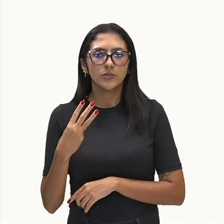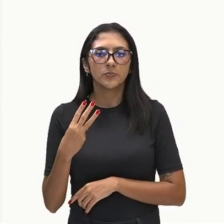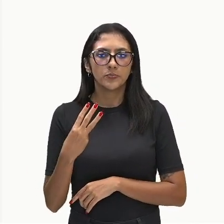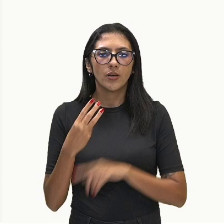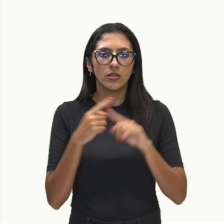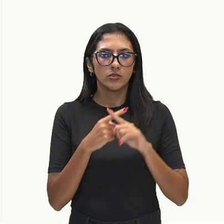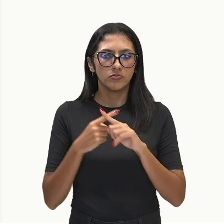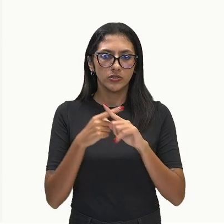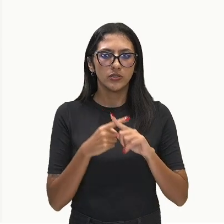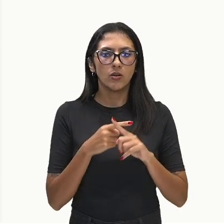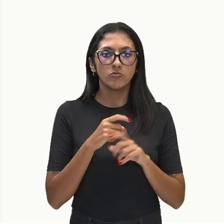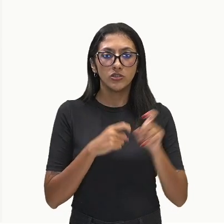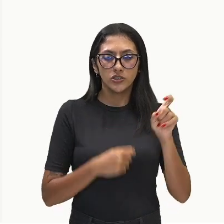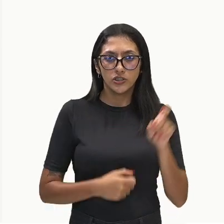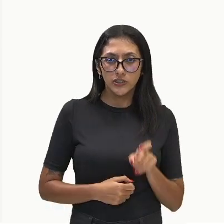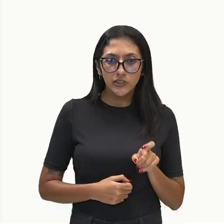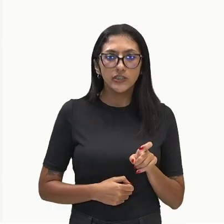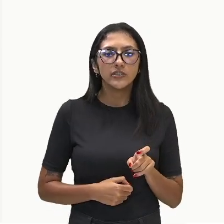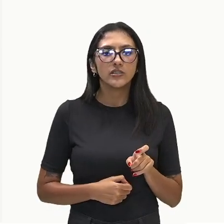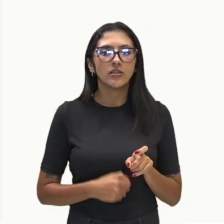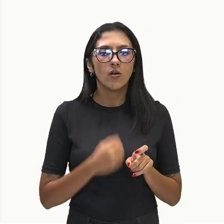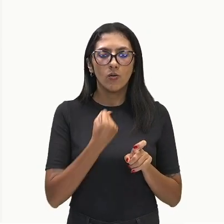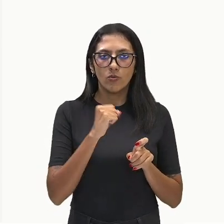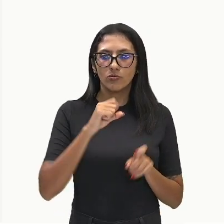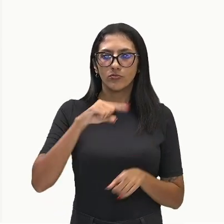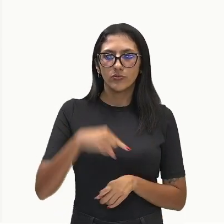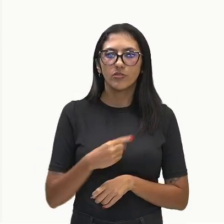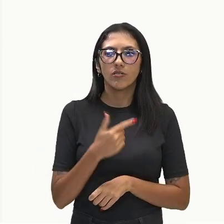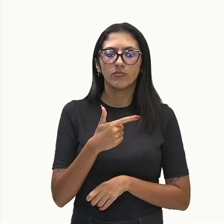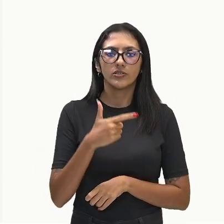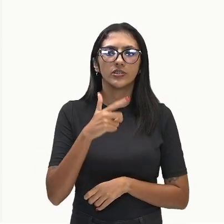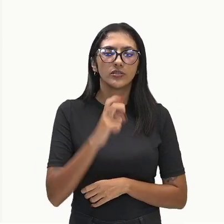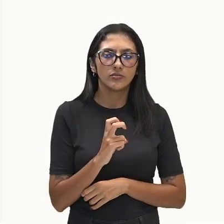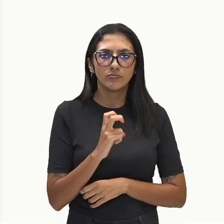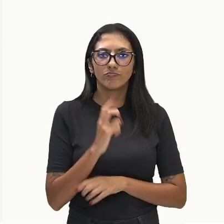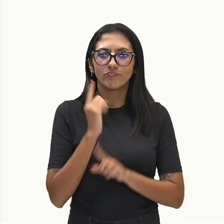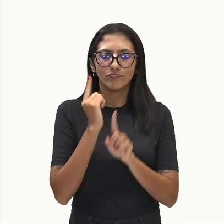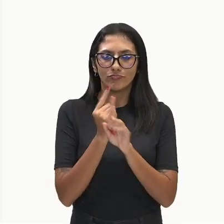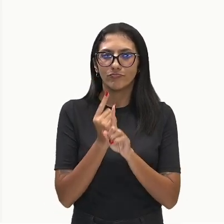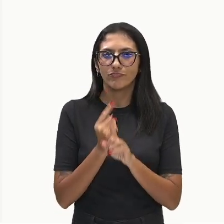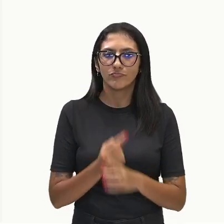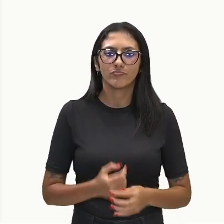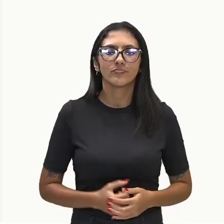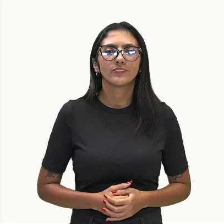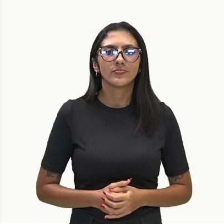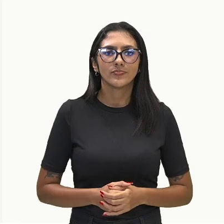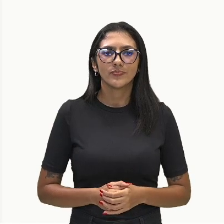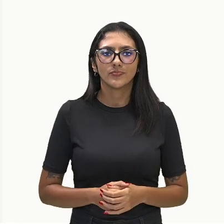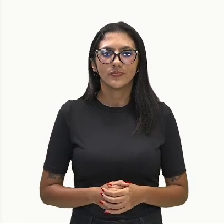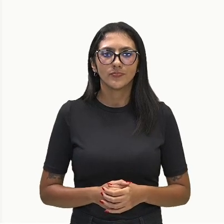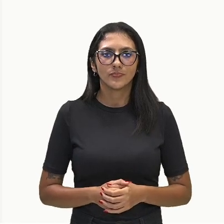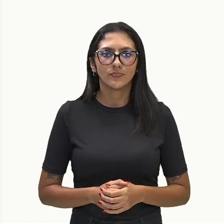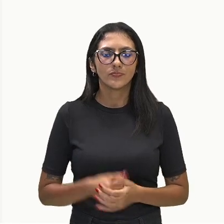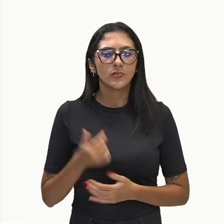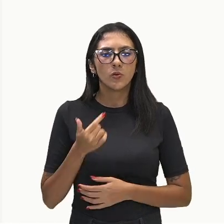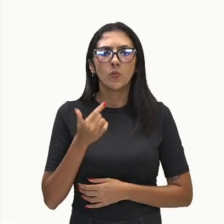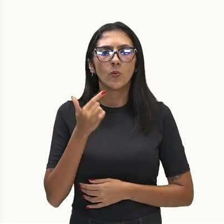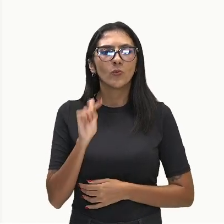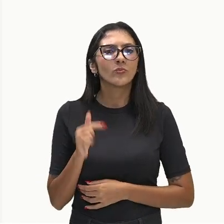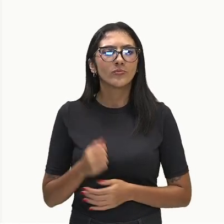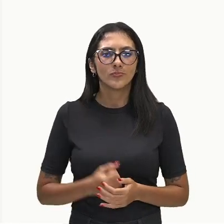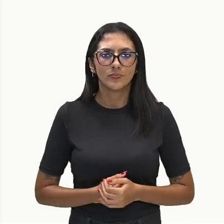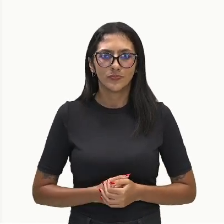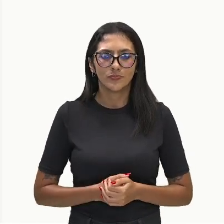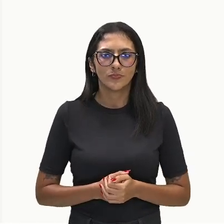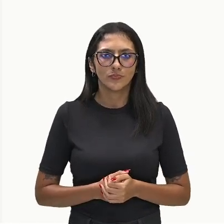8,25. Pronto, resolvemos o primeiro caso, o valor do x. Agora vamos para o segundo caso.